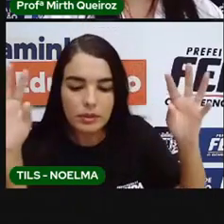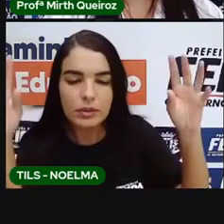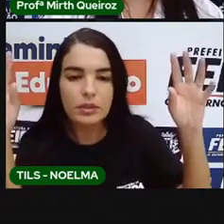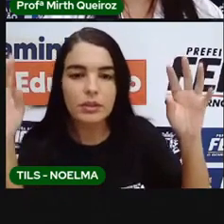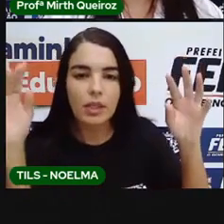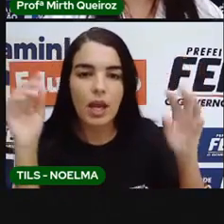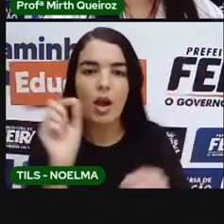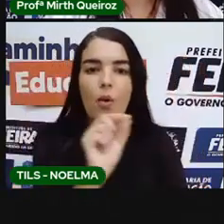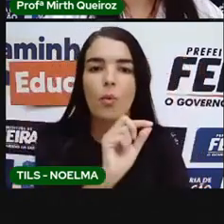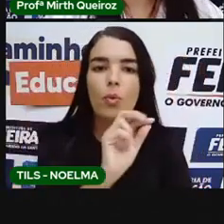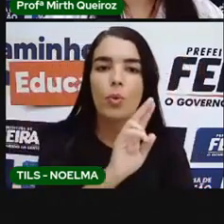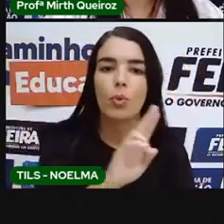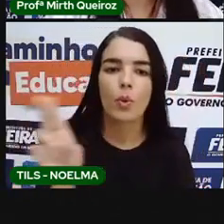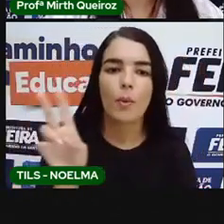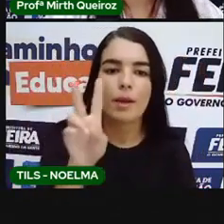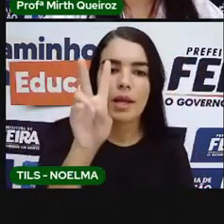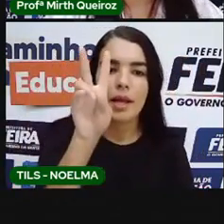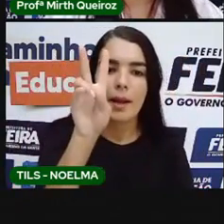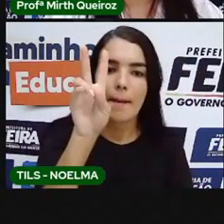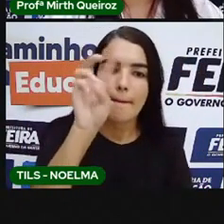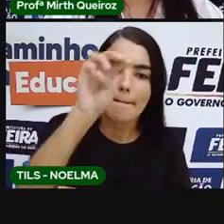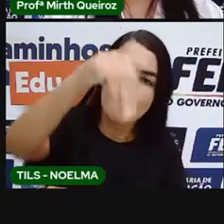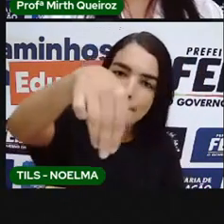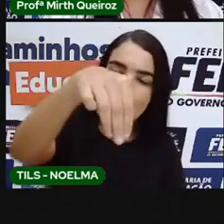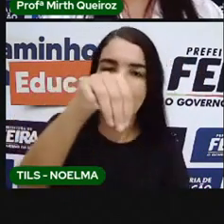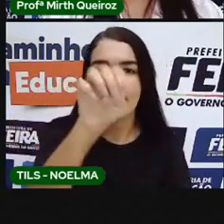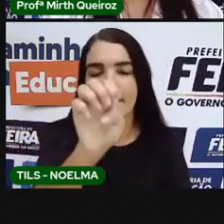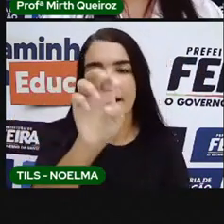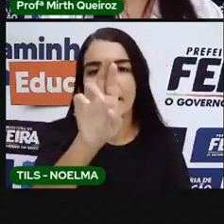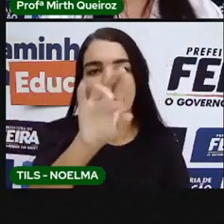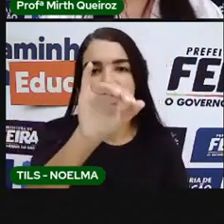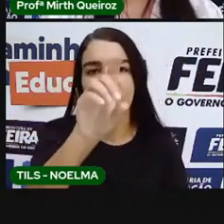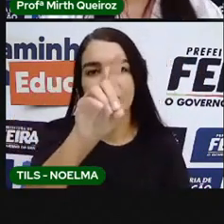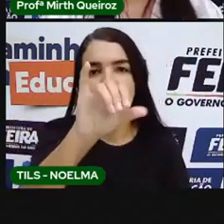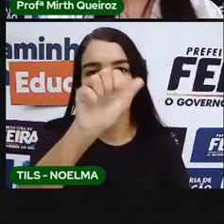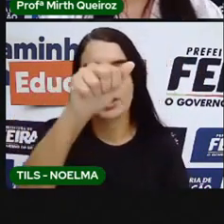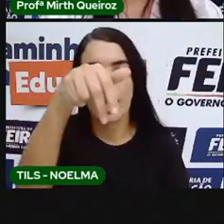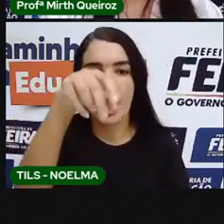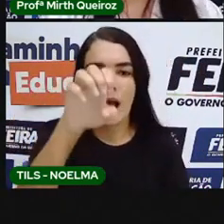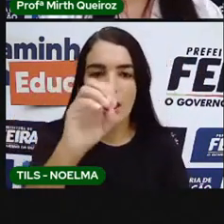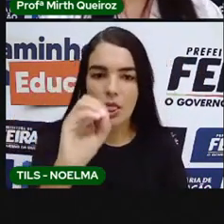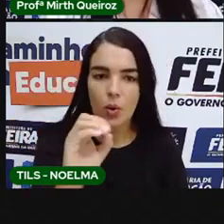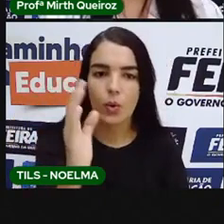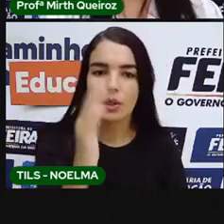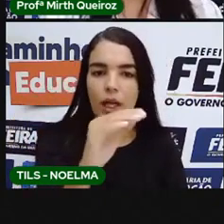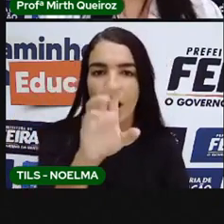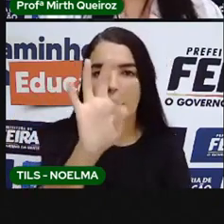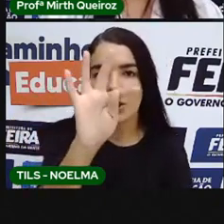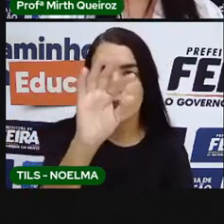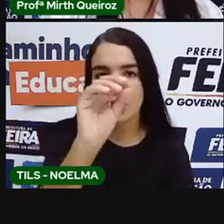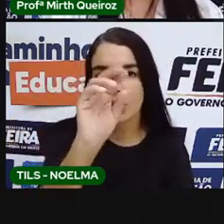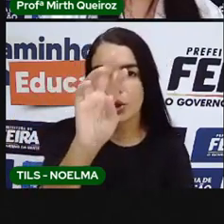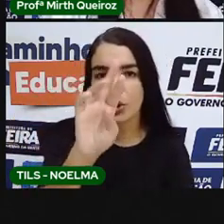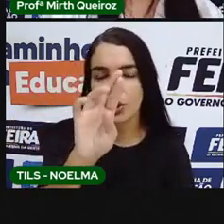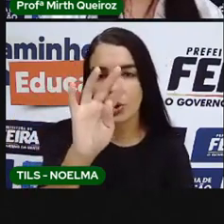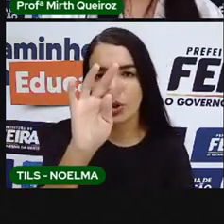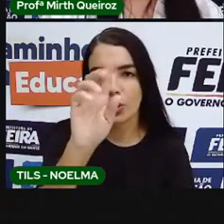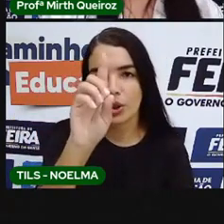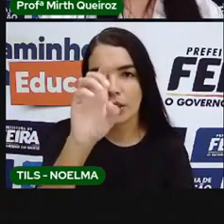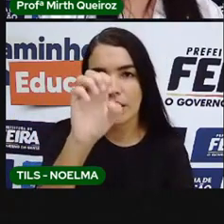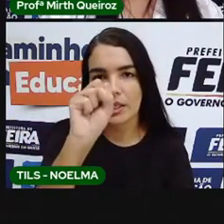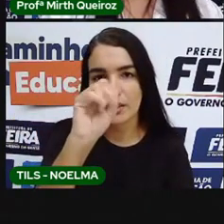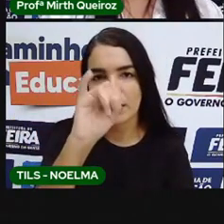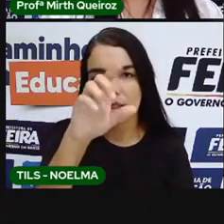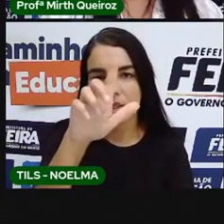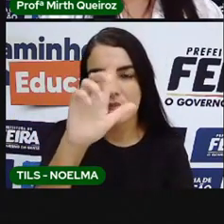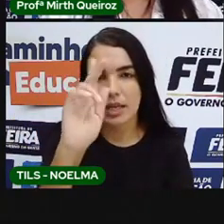meridiano de Tordesilhas, através do Tratado de Tordesilhas, que dividia o Brasil em duas partes. Uma pertencia à Espanha